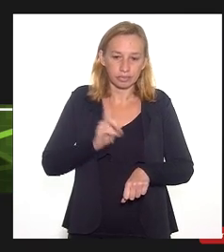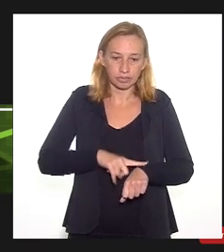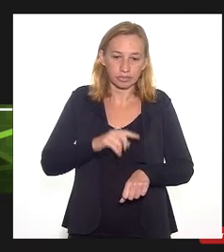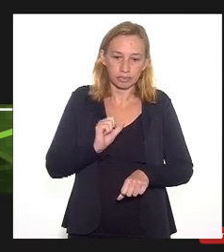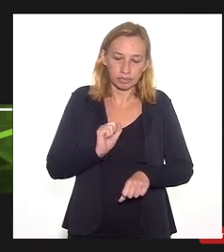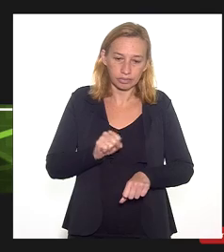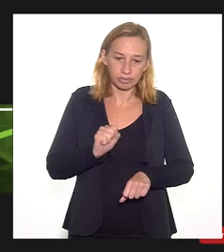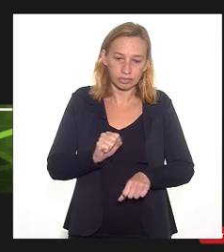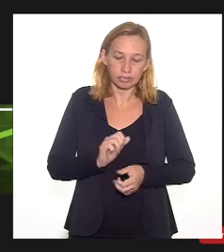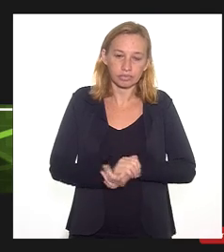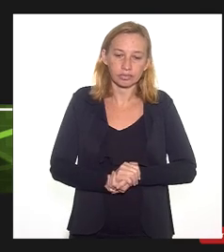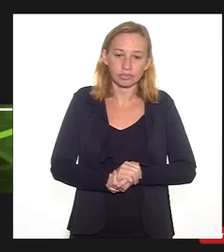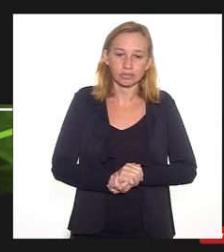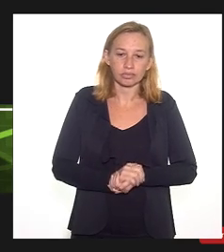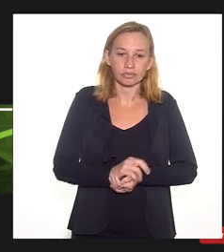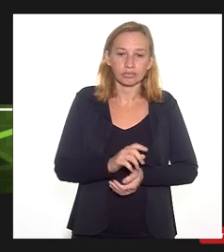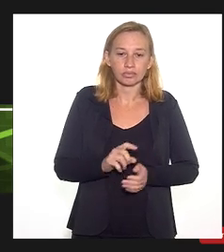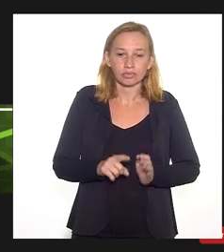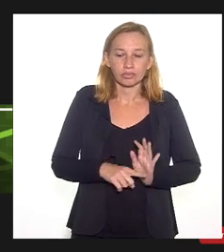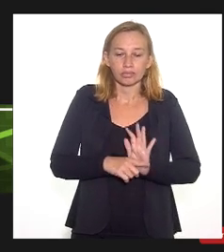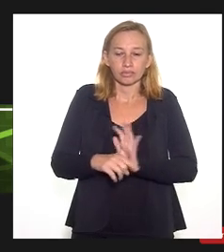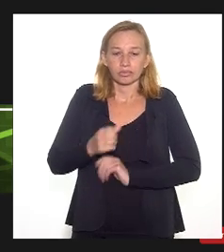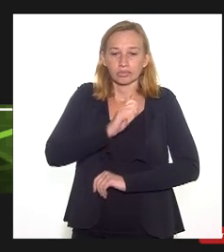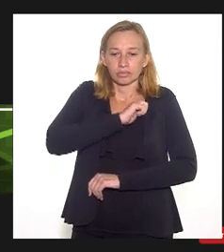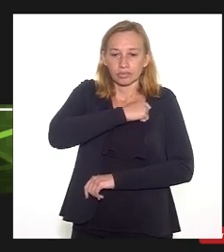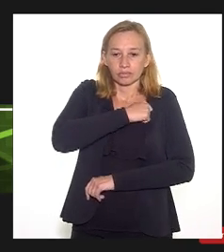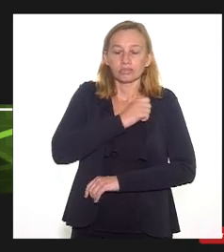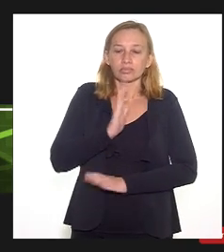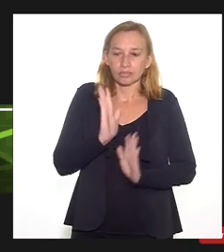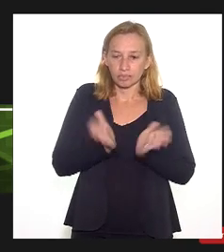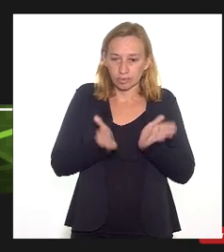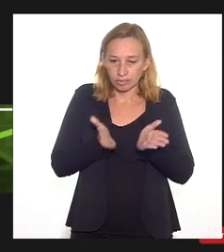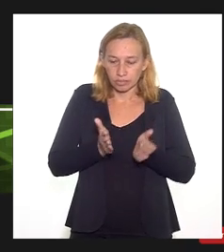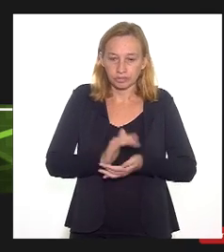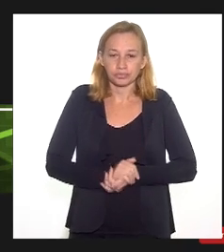mediante o regime de recuperação fiscal que já está